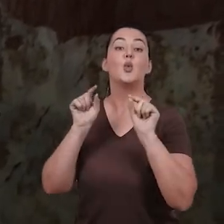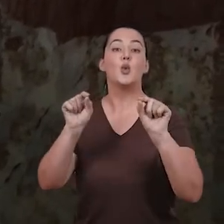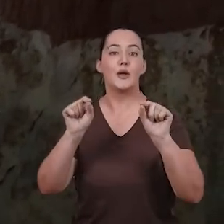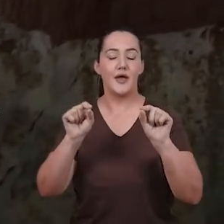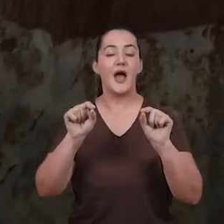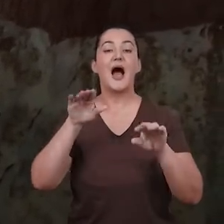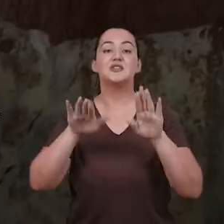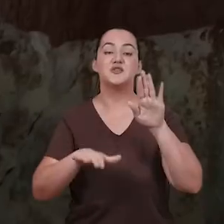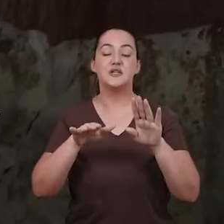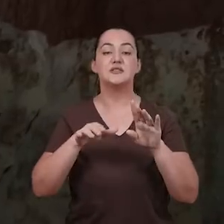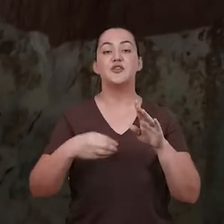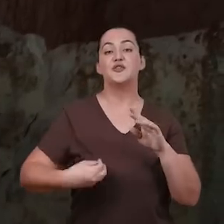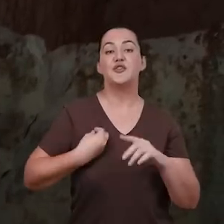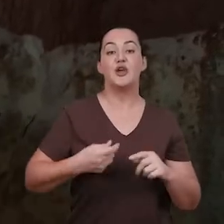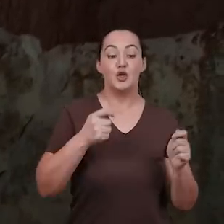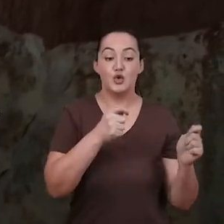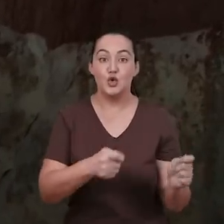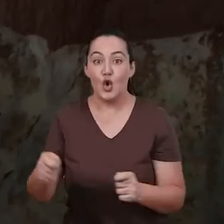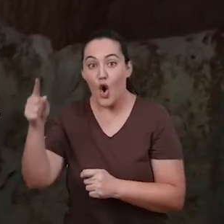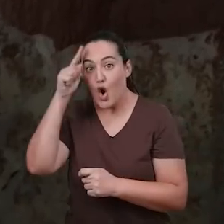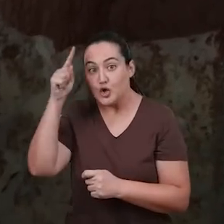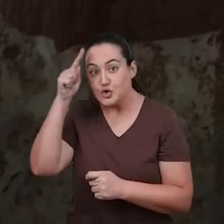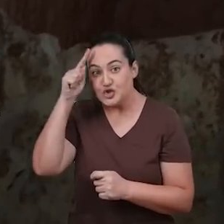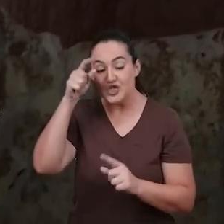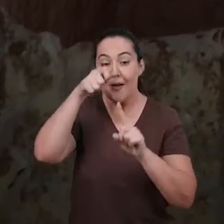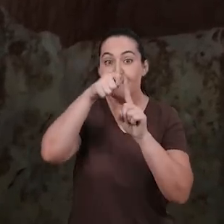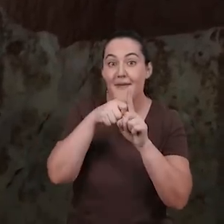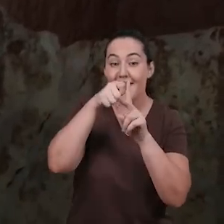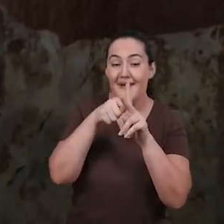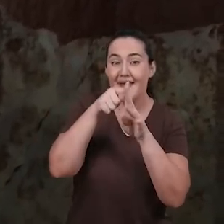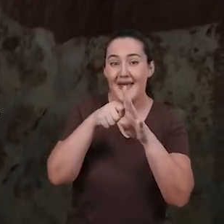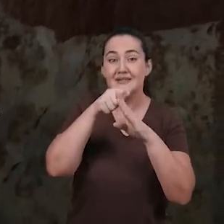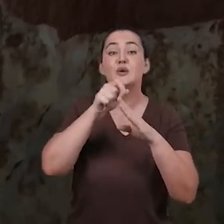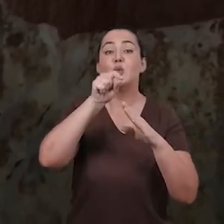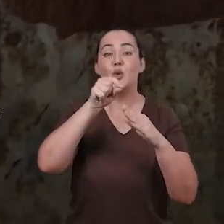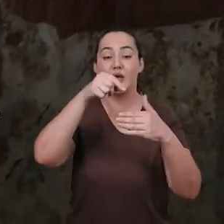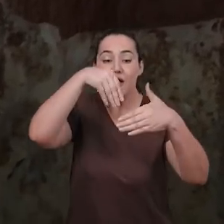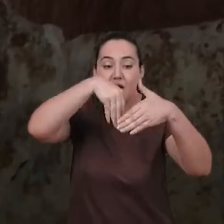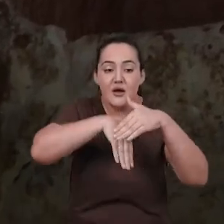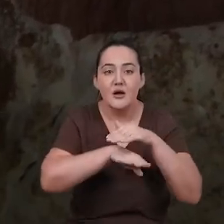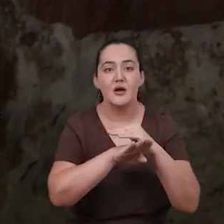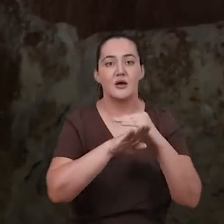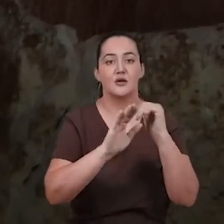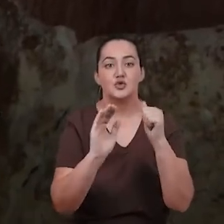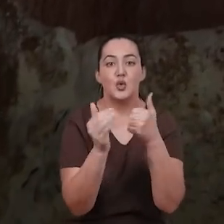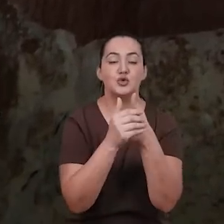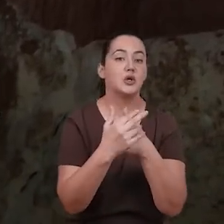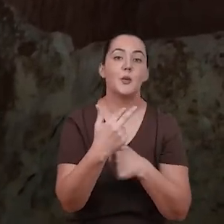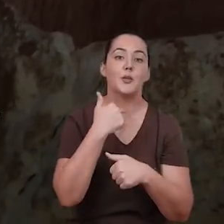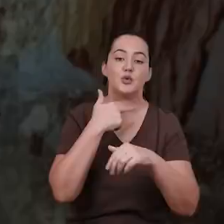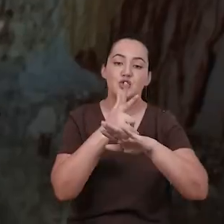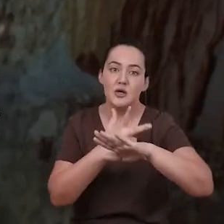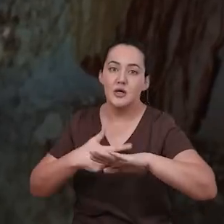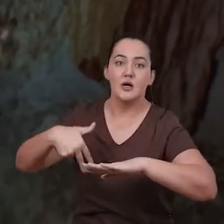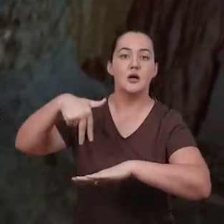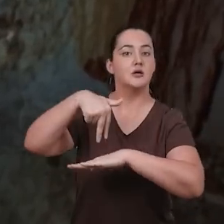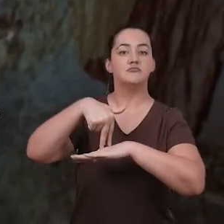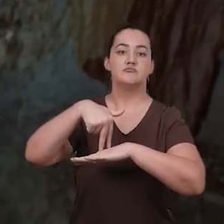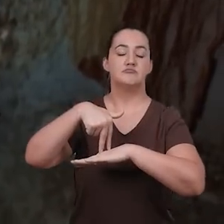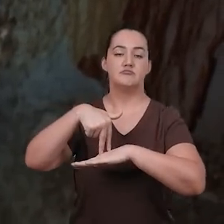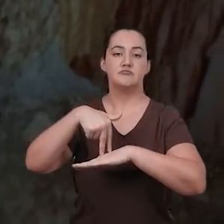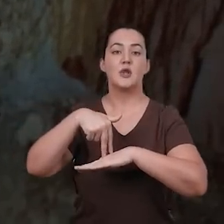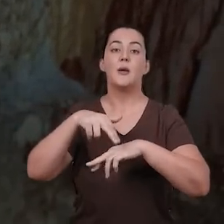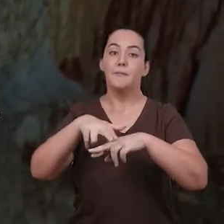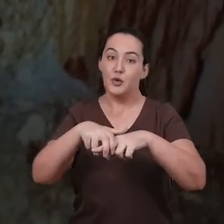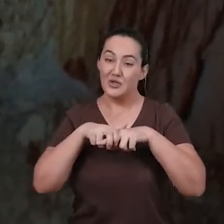e dias, meses eu diria, dentro dessas cavernas, desses corredores, sem acesso à luz solar. Então até